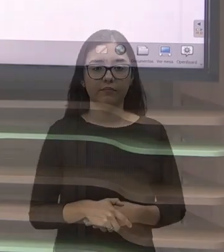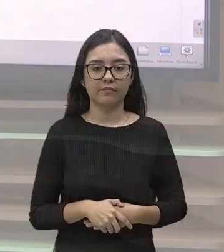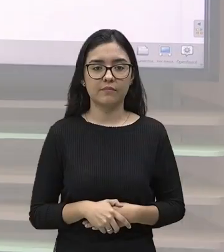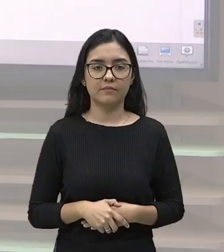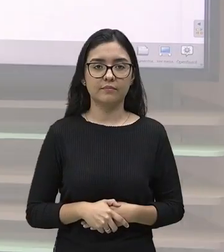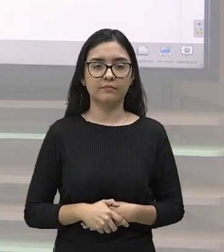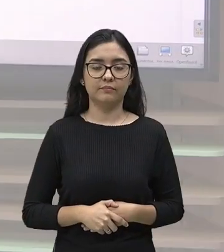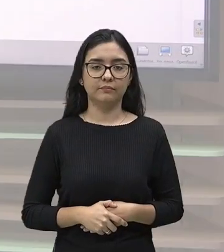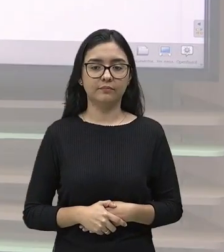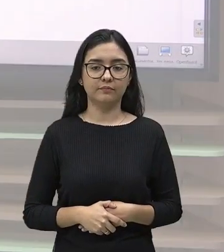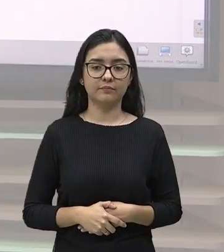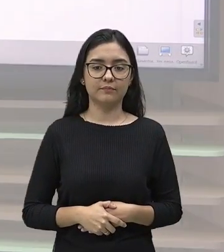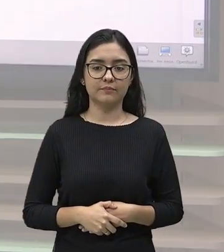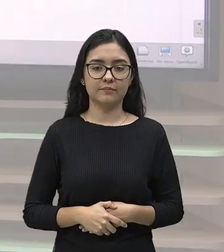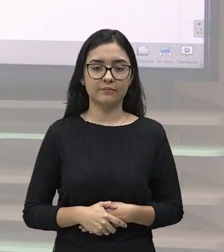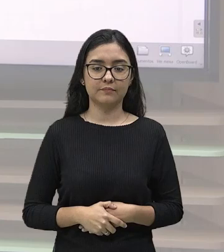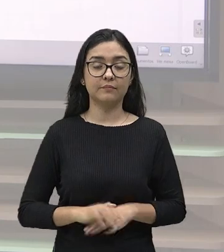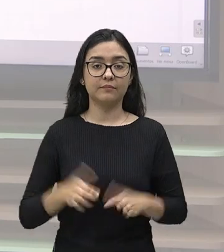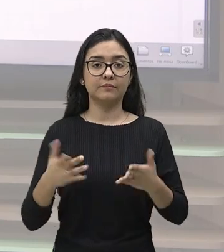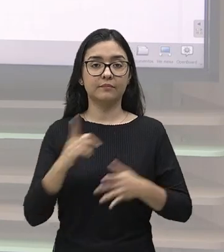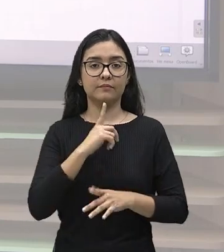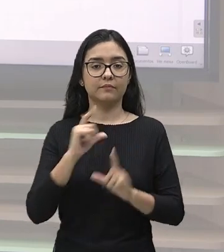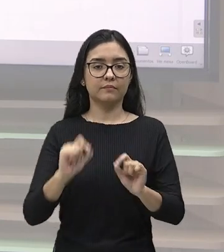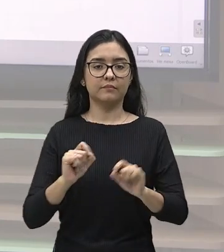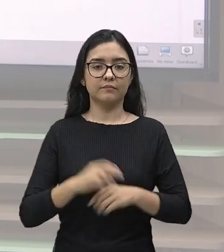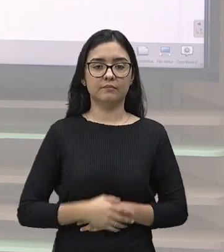Muito bem. Então, nós temos aí